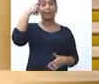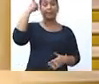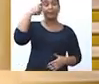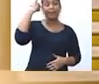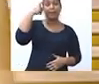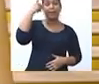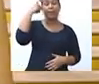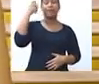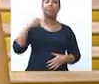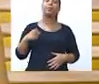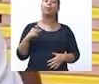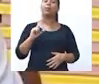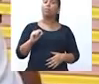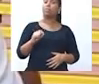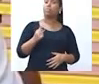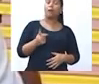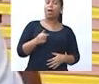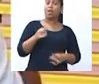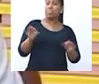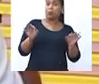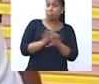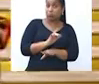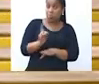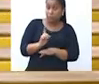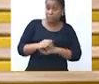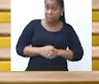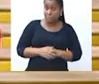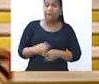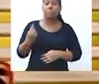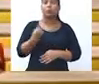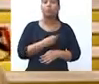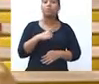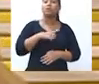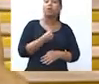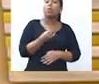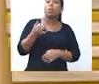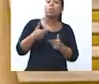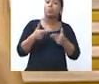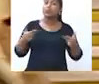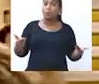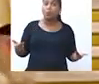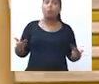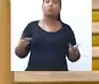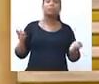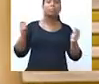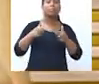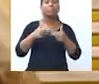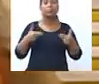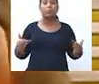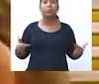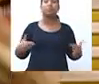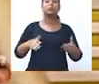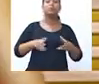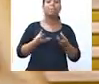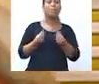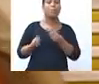uma intenção nossa, que ainda não está concretizada, é da gente ter alguns esquemas que possa ter uma coisa que possa ser multiplicada